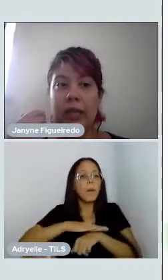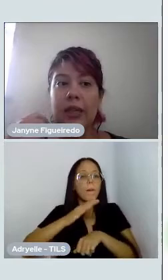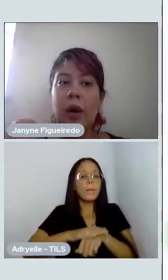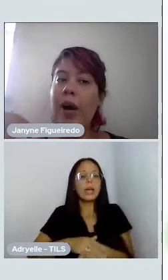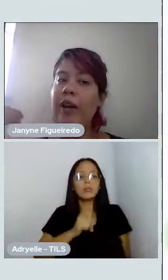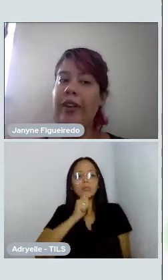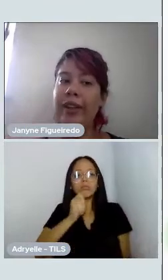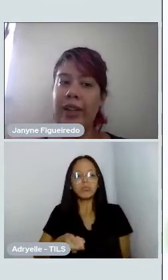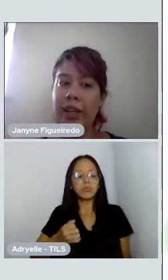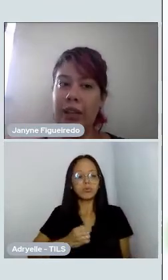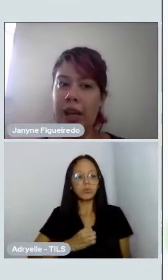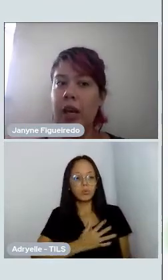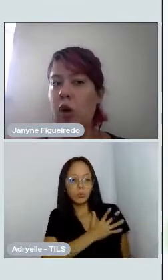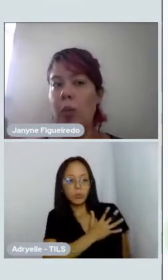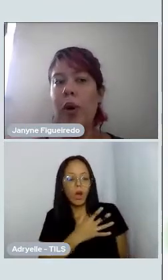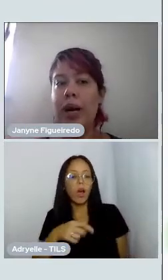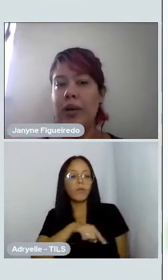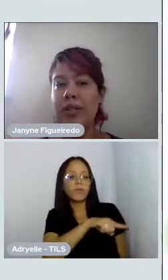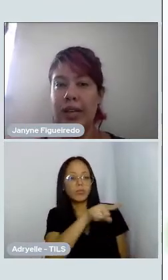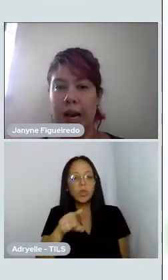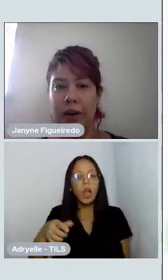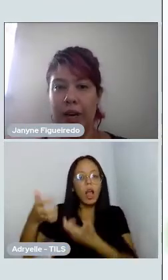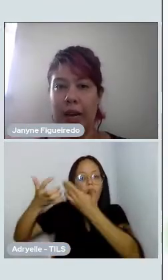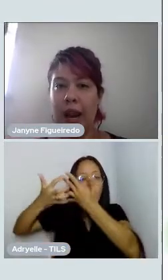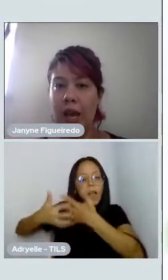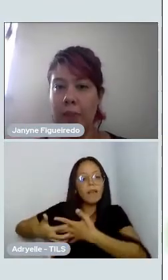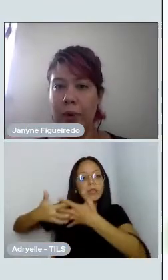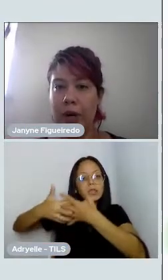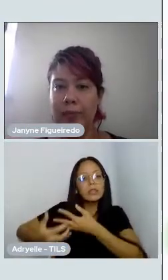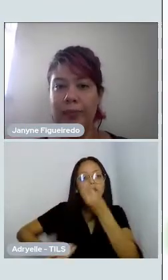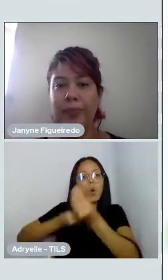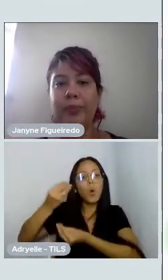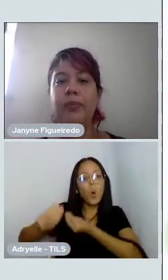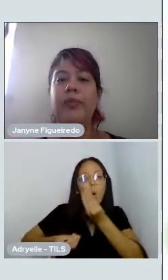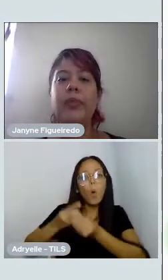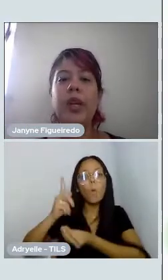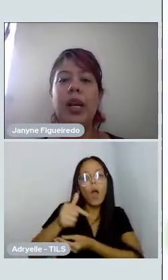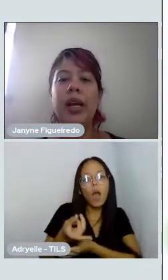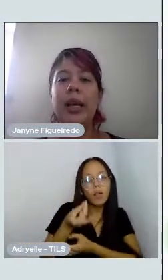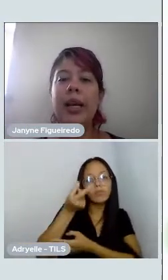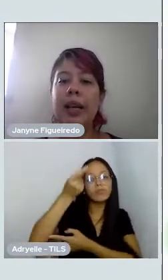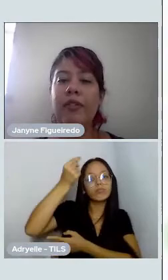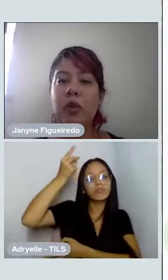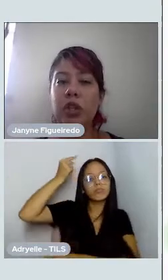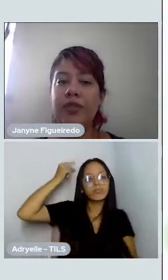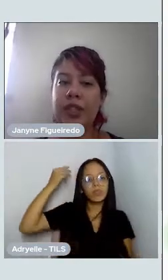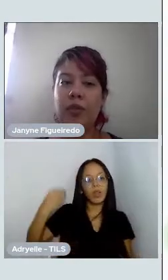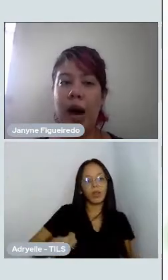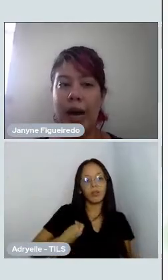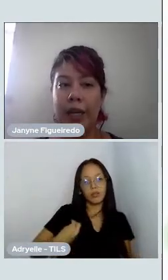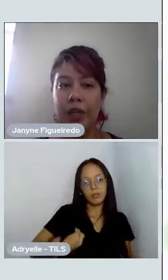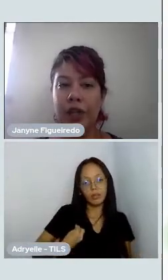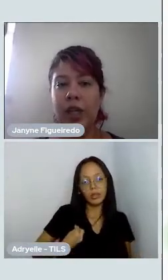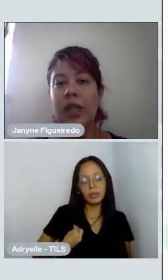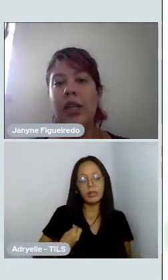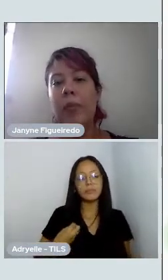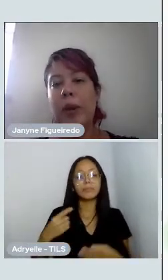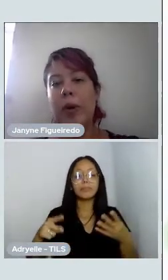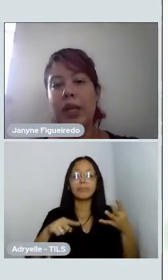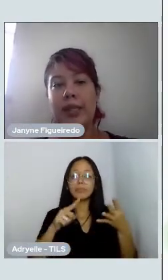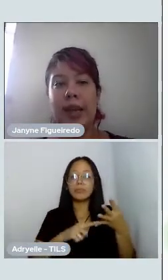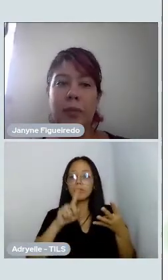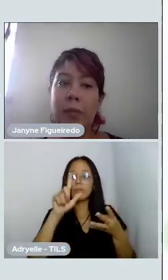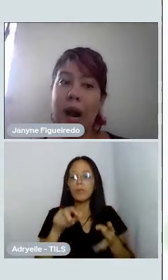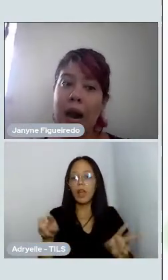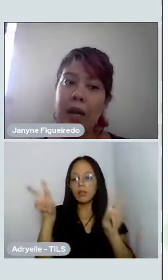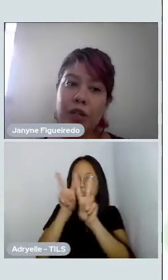gente dê uma refletida em como era o cenário naquela época. E fontes visuais